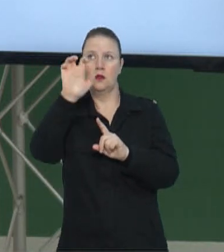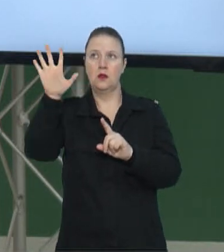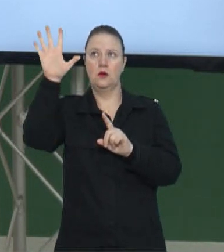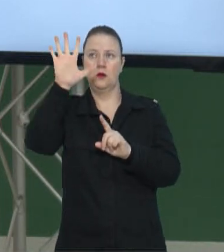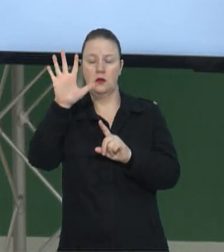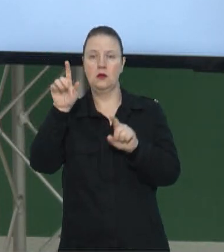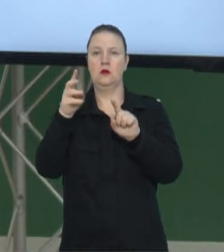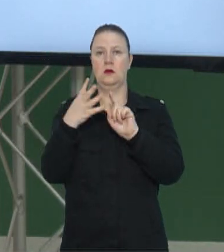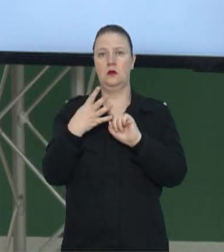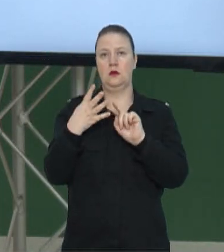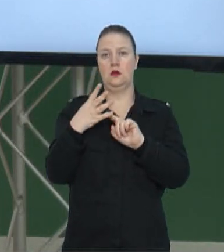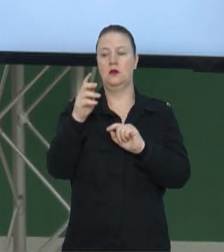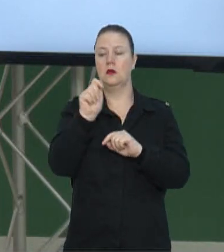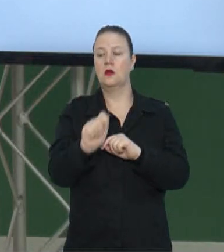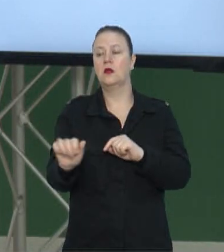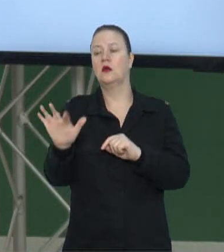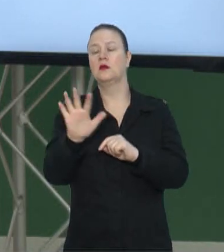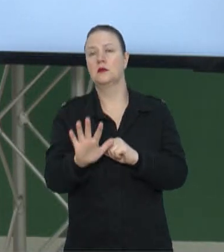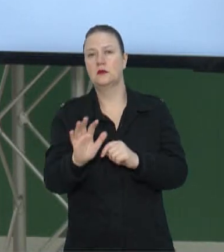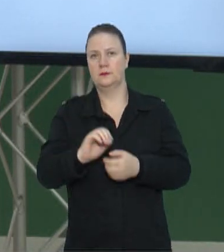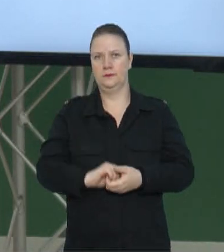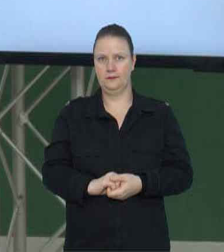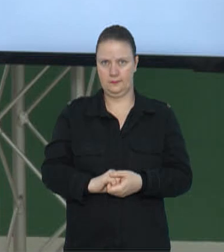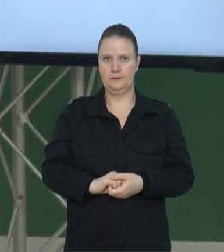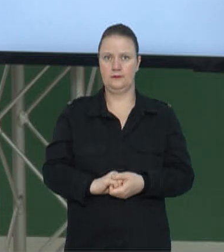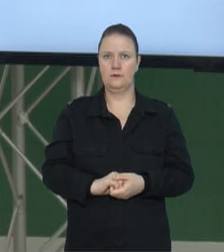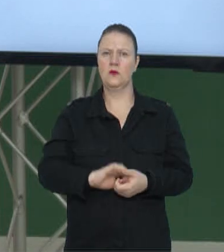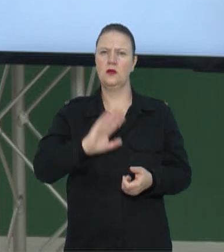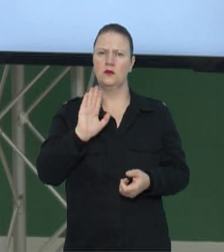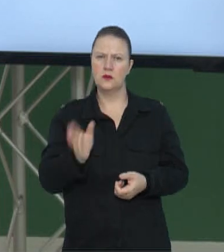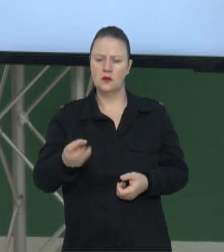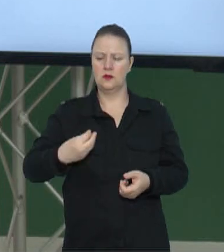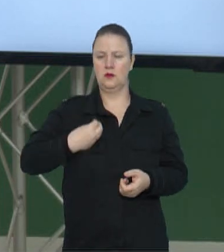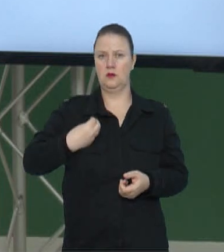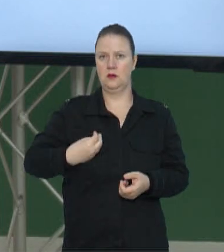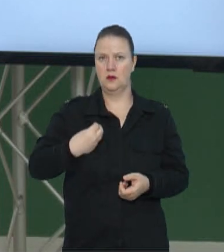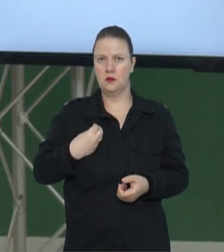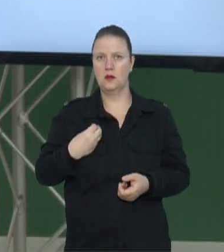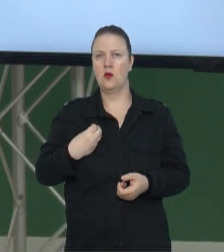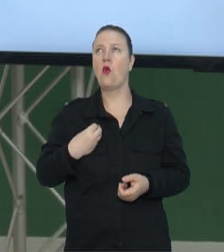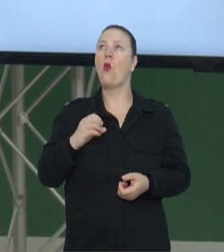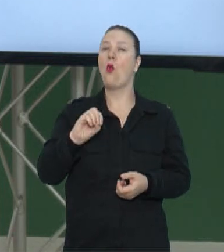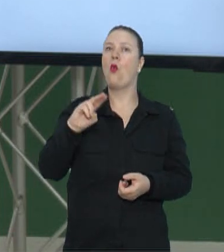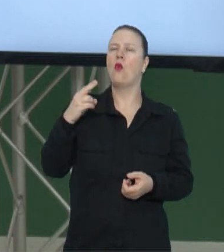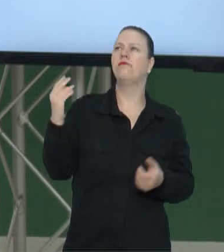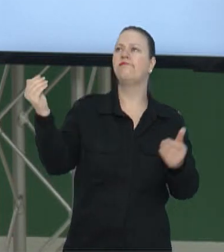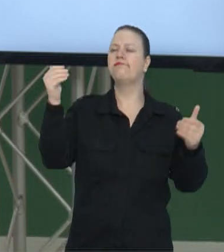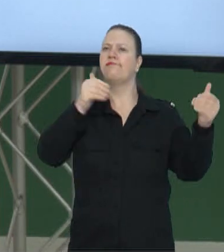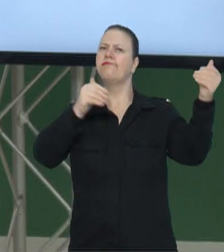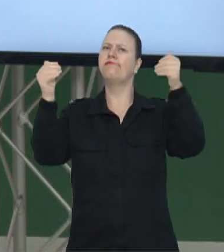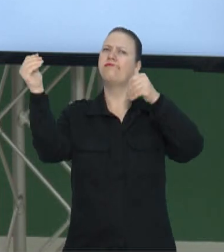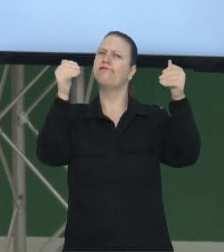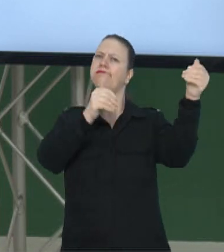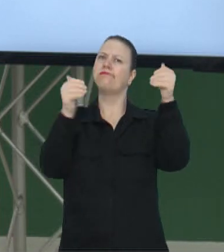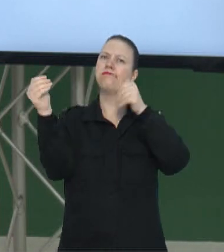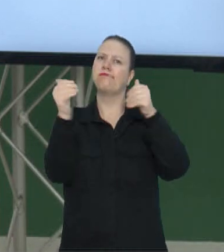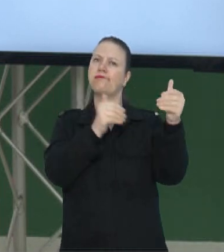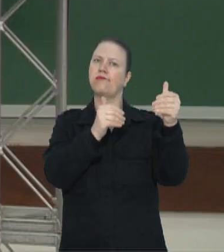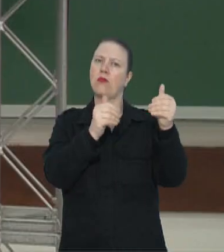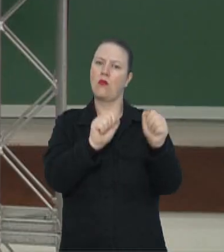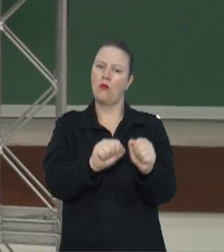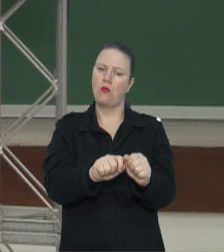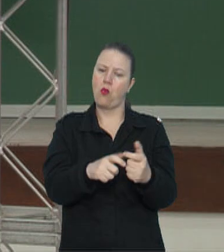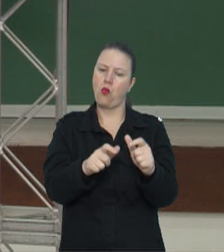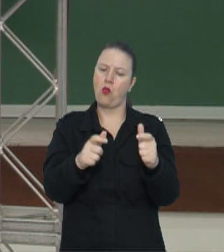ou já viviam aqui, como nós vamos ver para frente, ou vieram de outras partes do mundo para formar essa população. Quando a